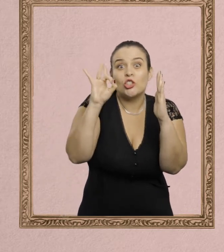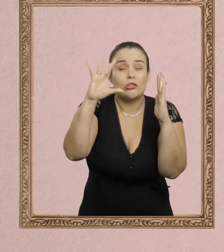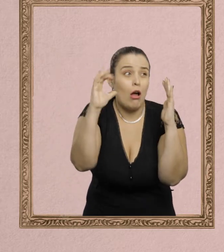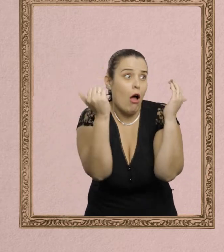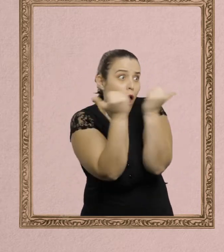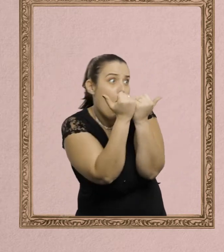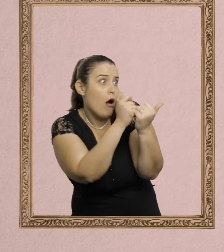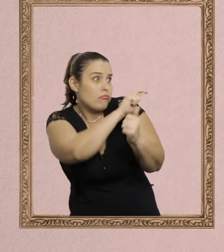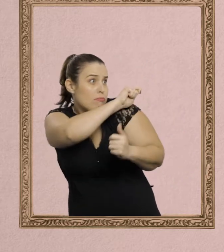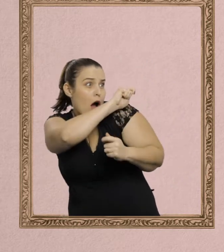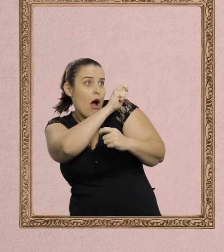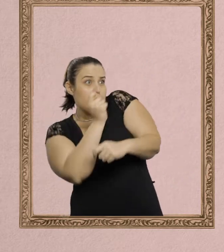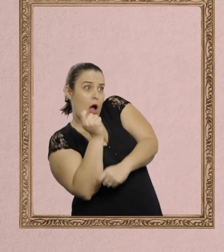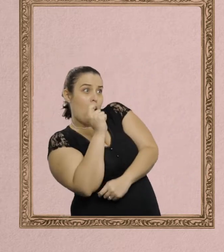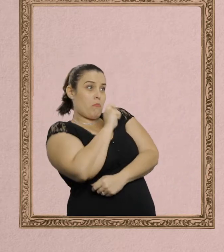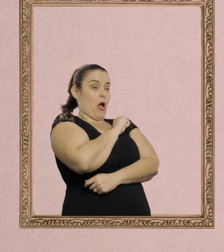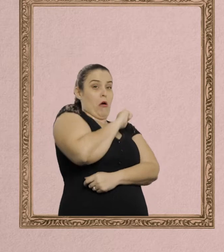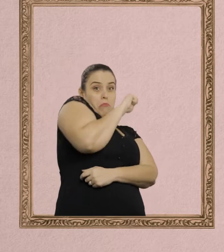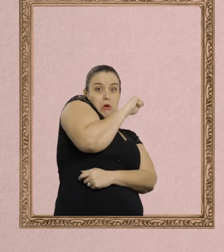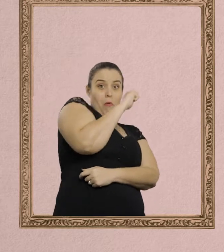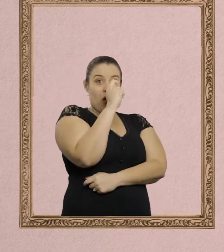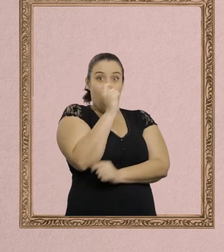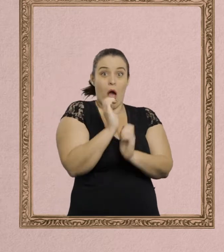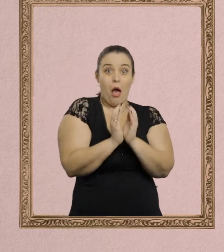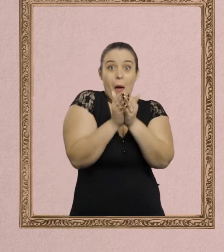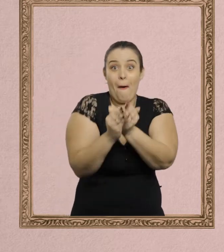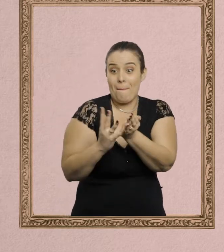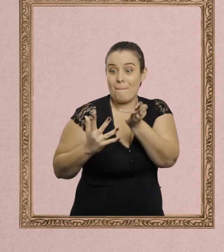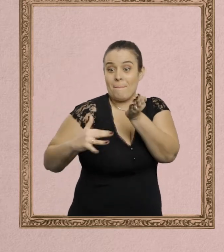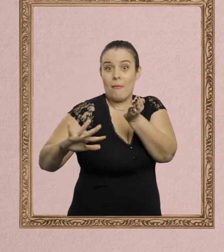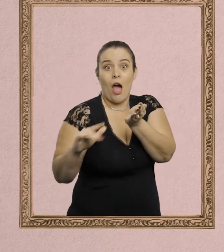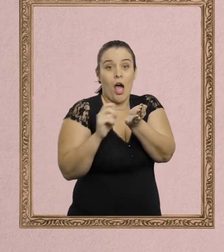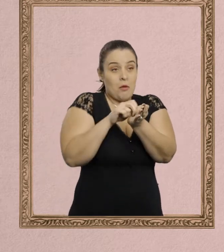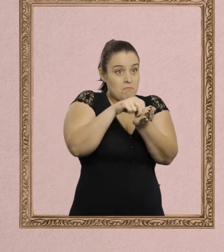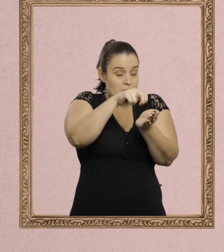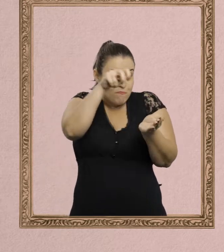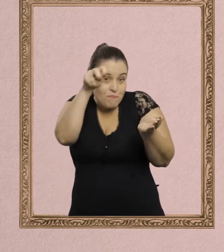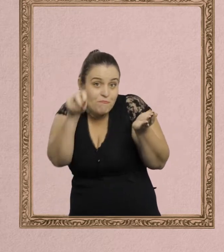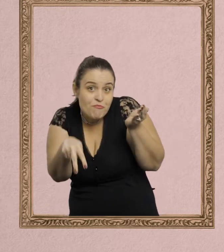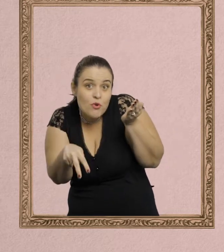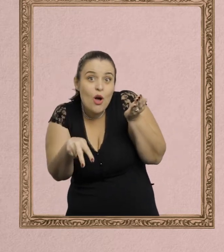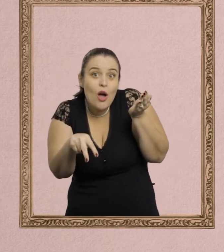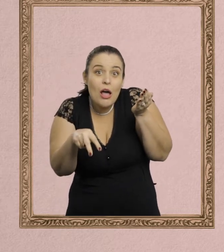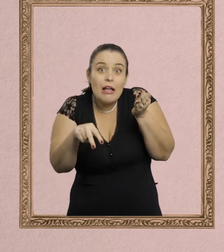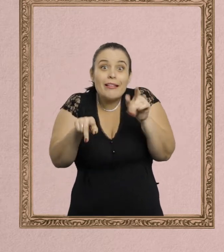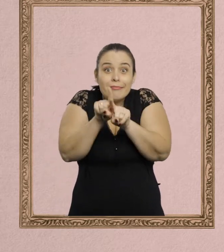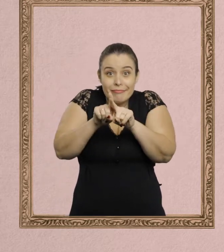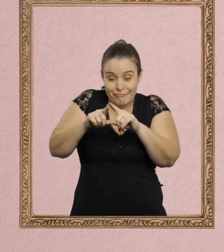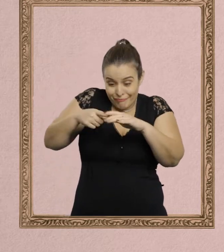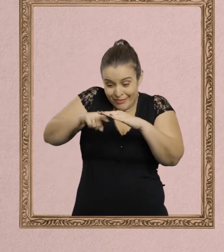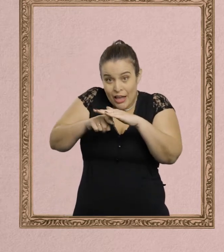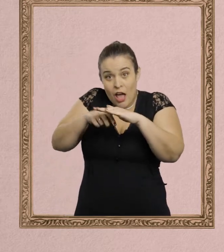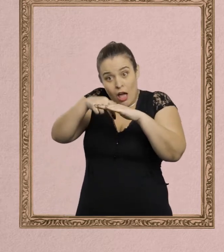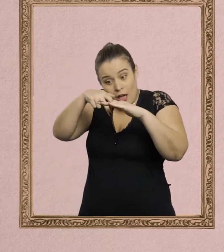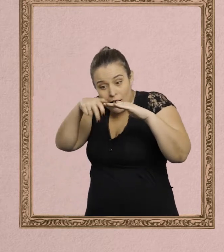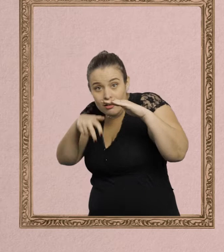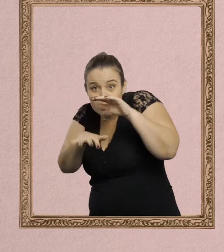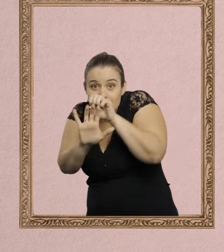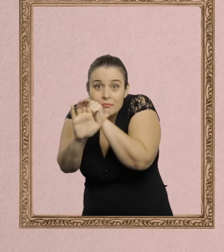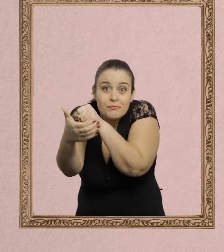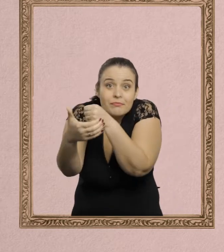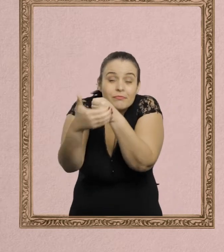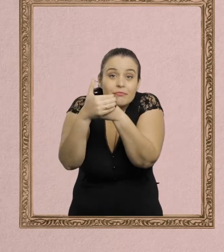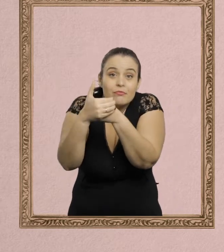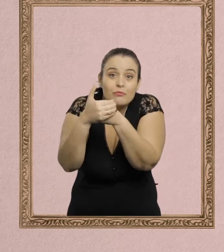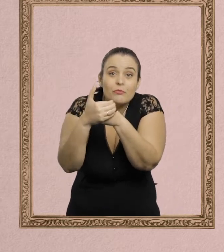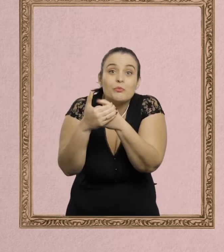Alguns piratas pularam no mar. Outros piratas se esconderam num buraco escuro. Um grupo de meninos